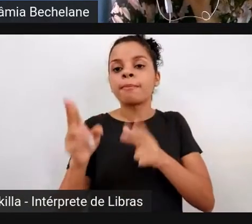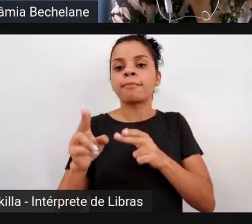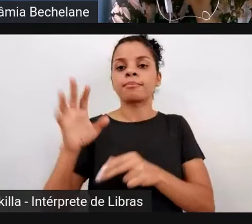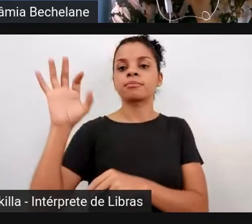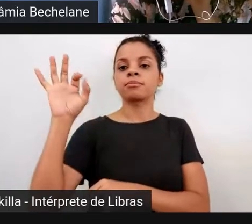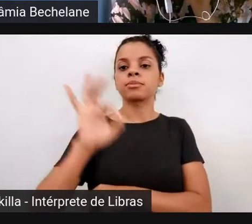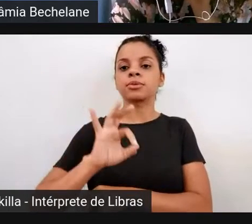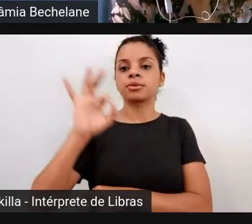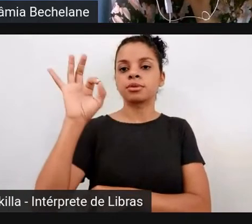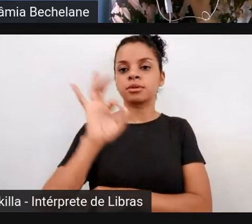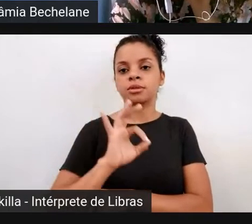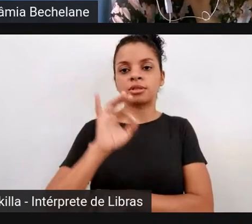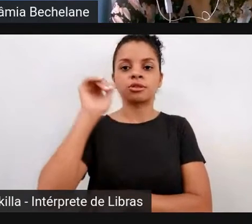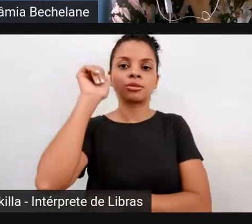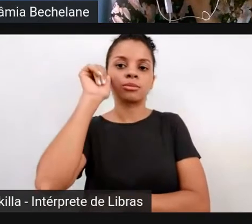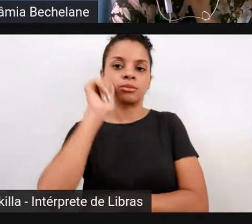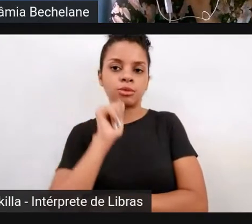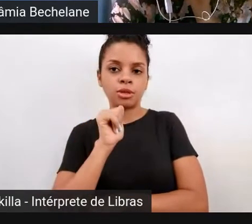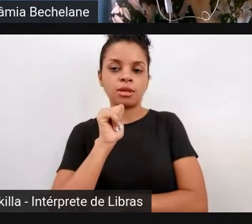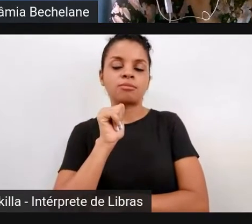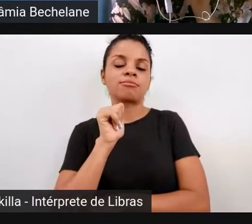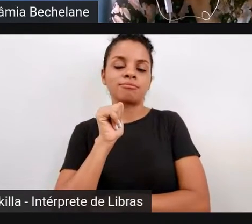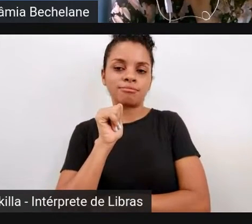para as mulheres. Então, se a gente precisava de ter